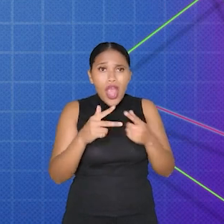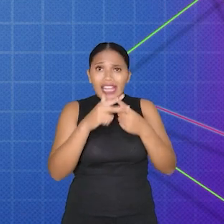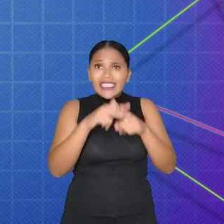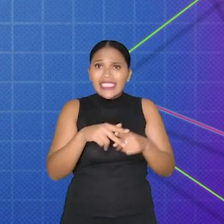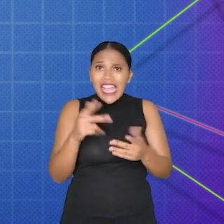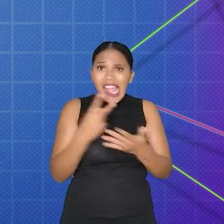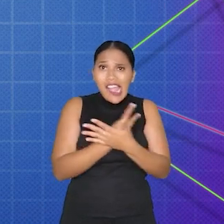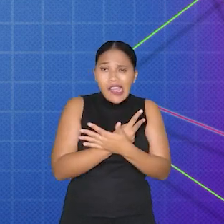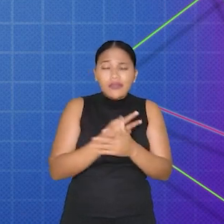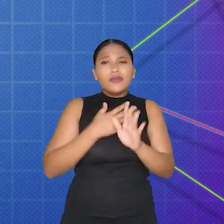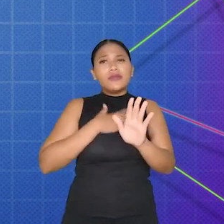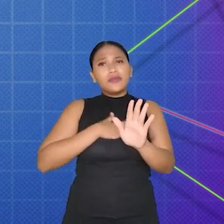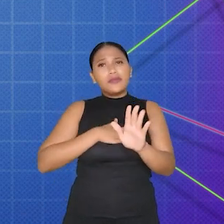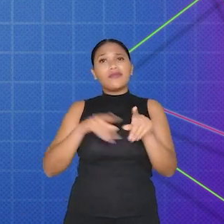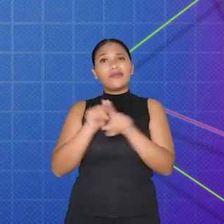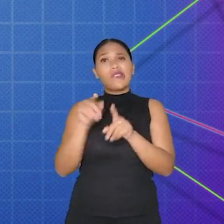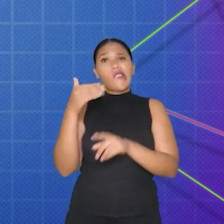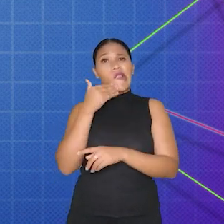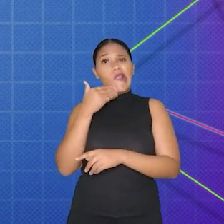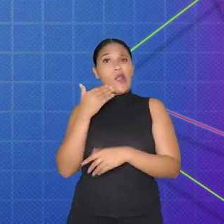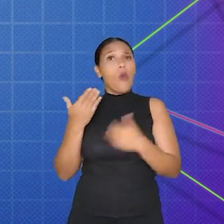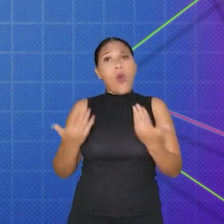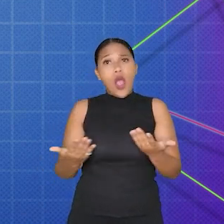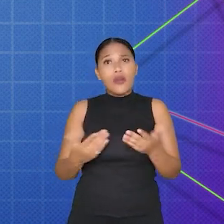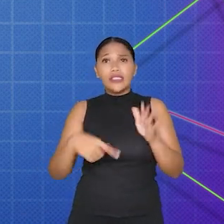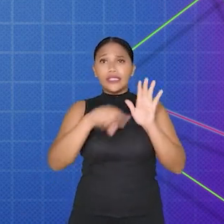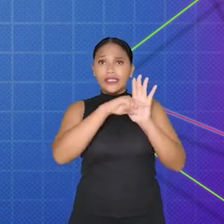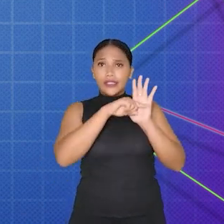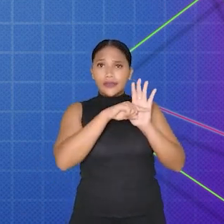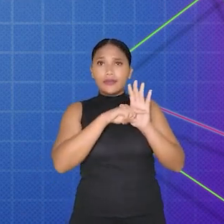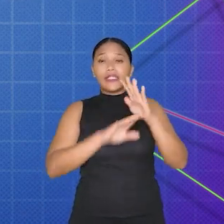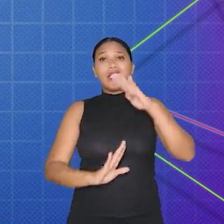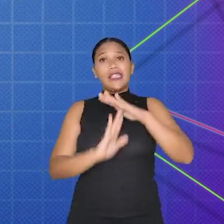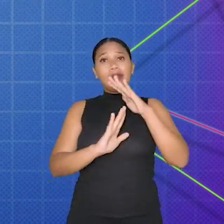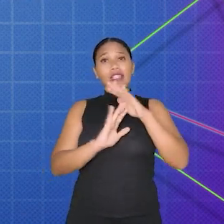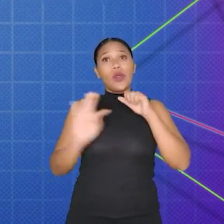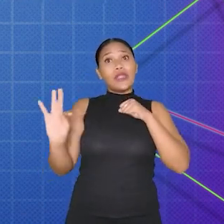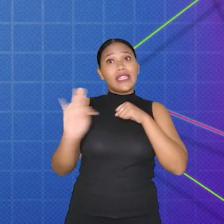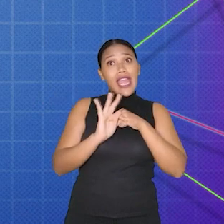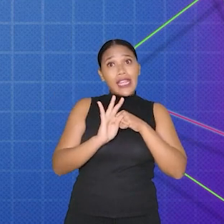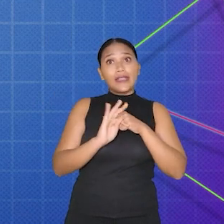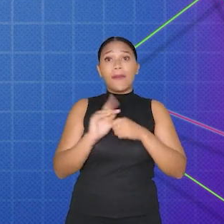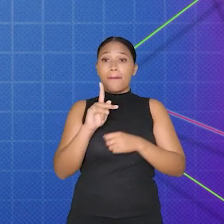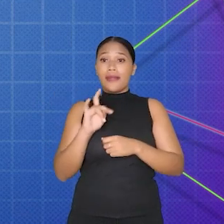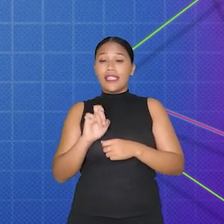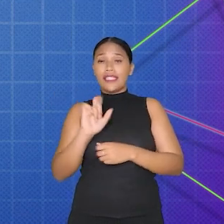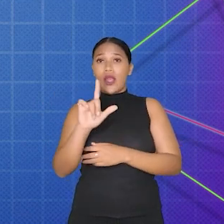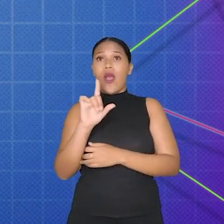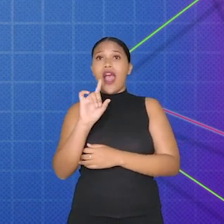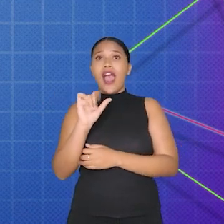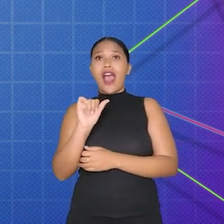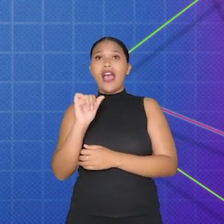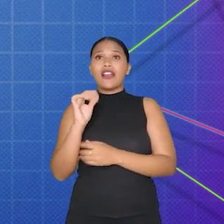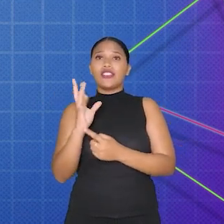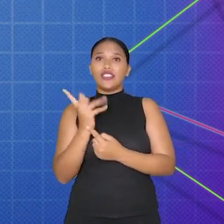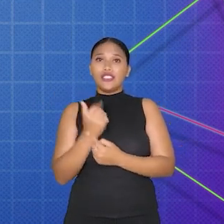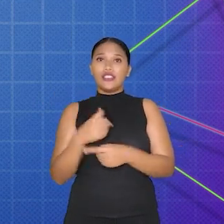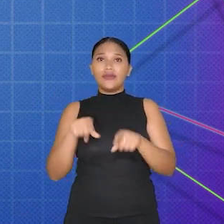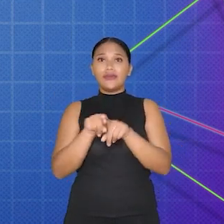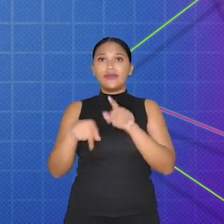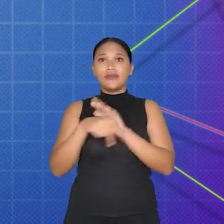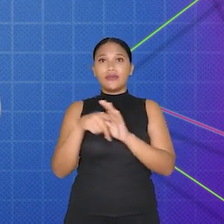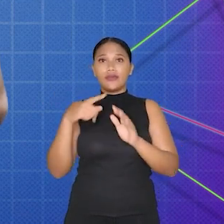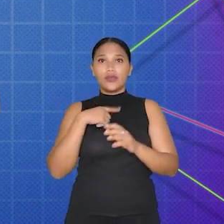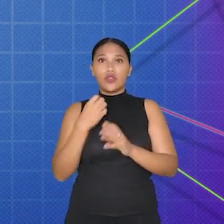correção de erros. E agora algumas das desvantagens que são elas. Limitações técnicas. A pixel art possui limitações